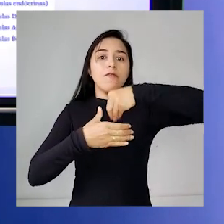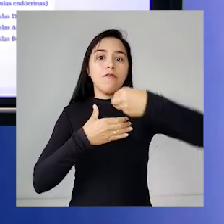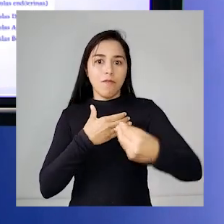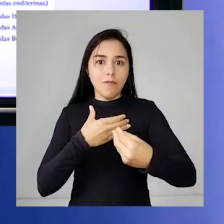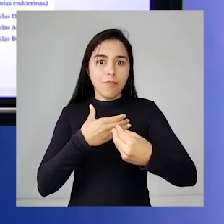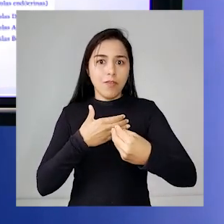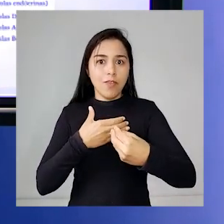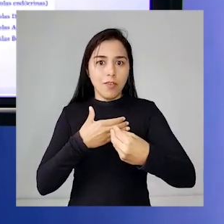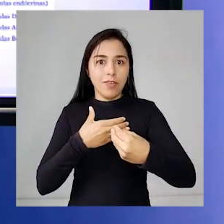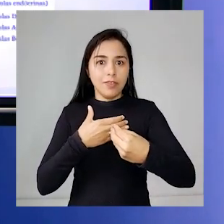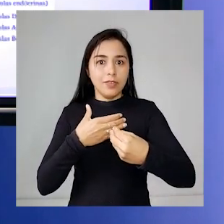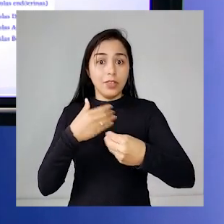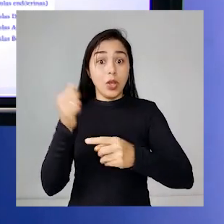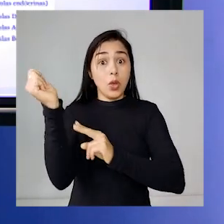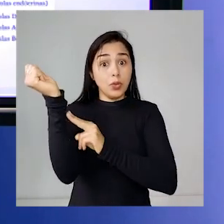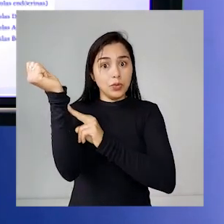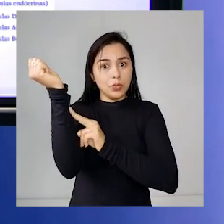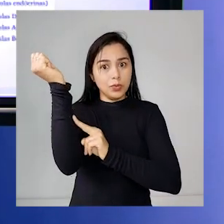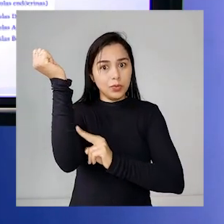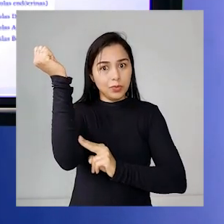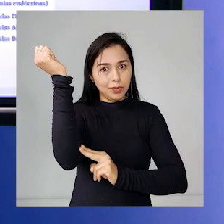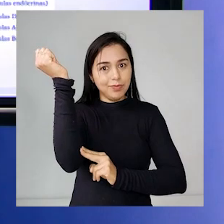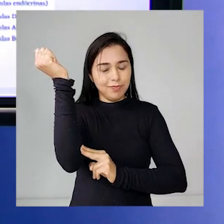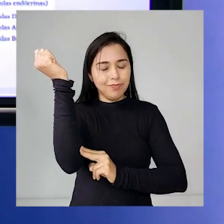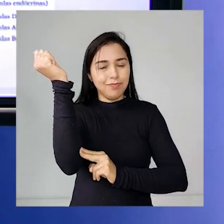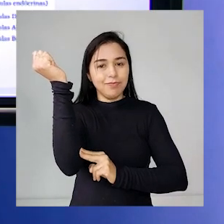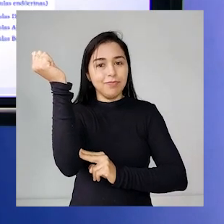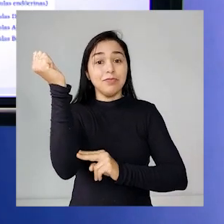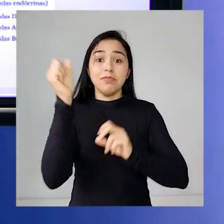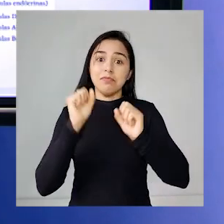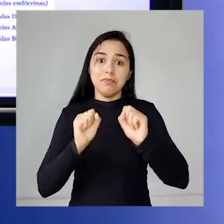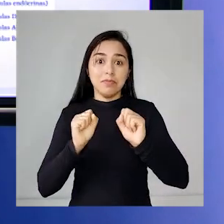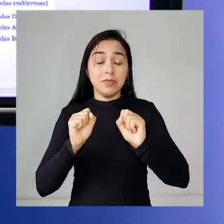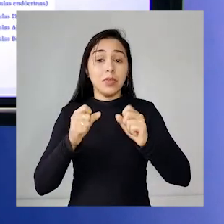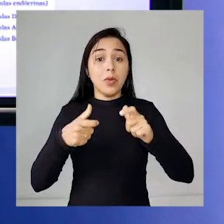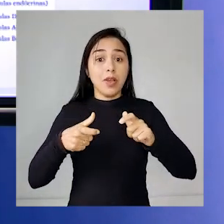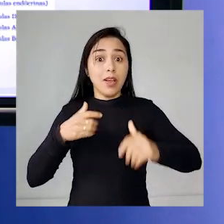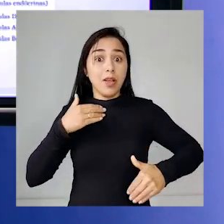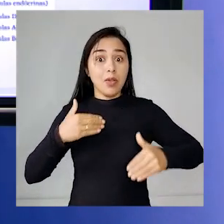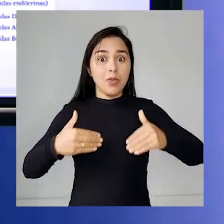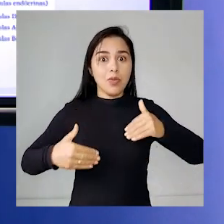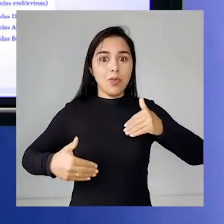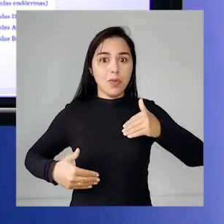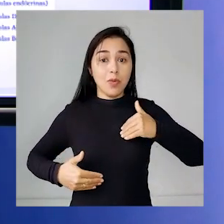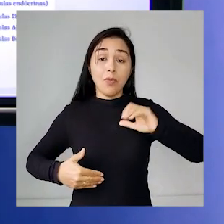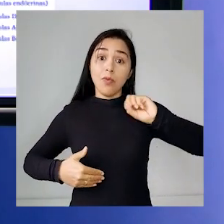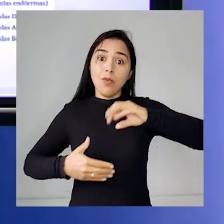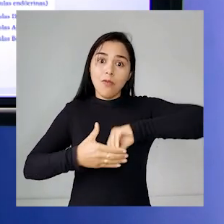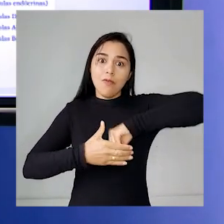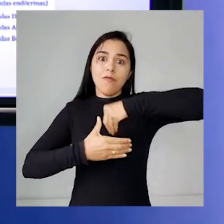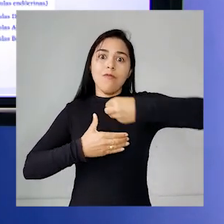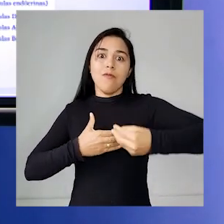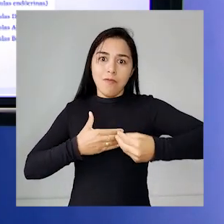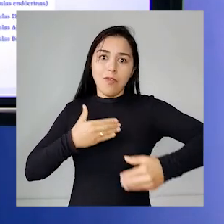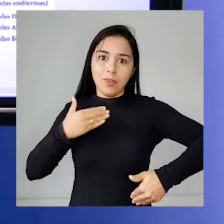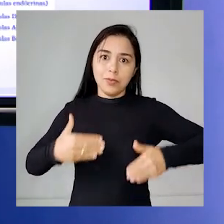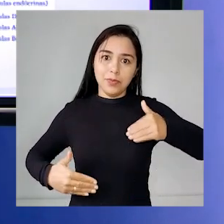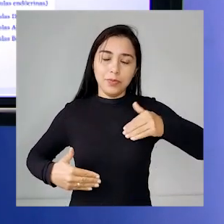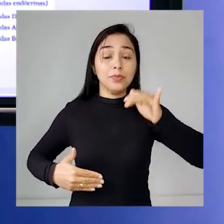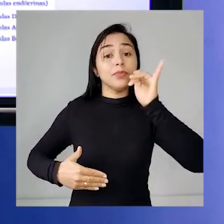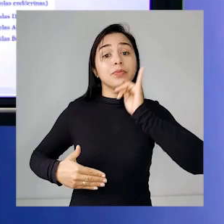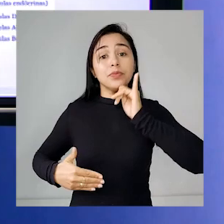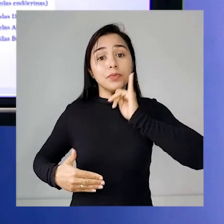vasos sanguíneos, em cavidades ou diretamente do lado de fora do nosso corpo.